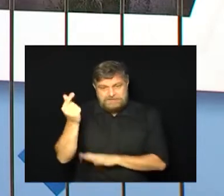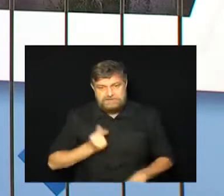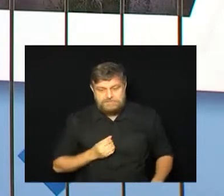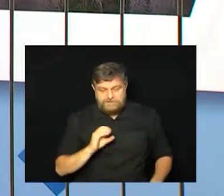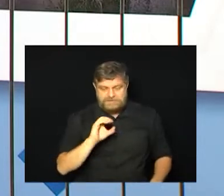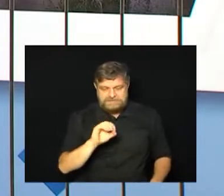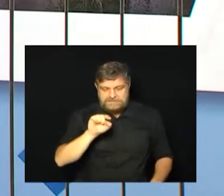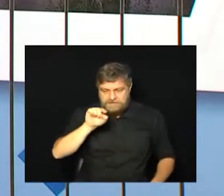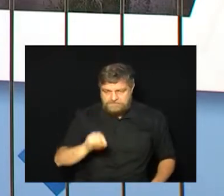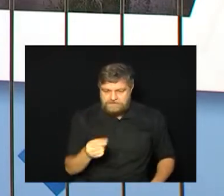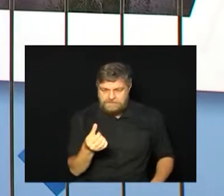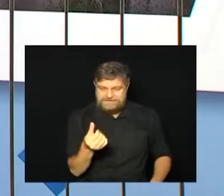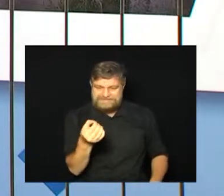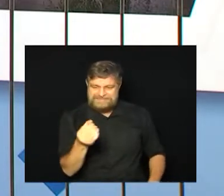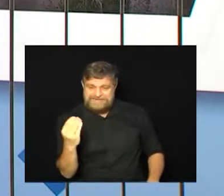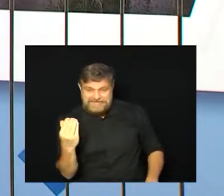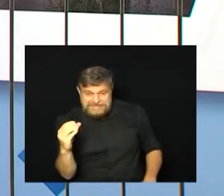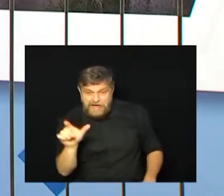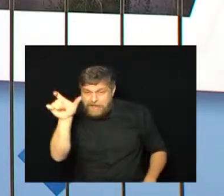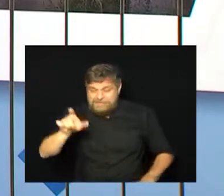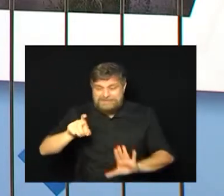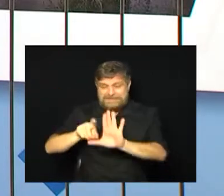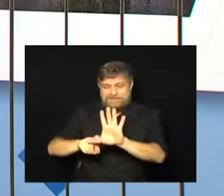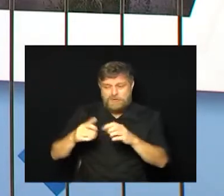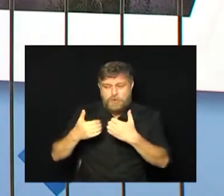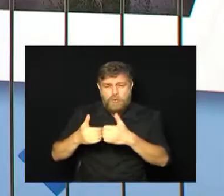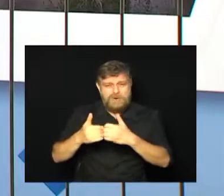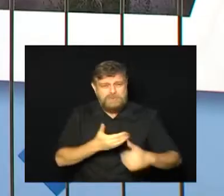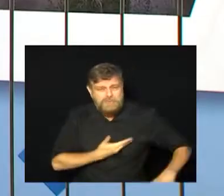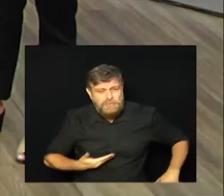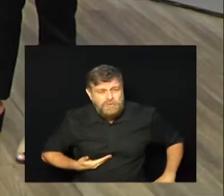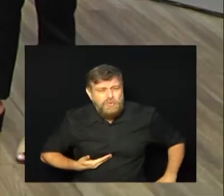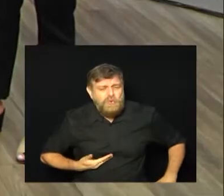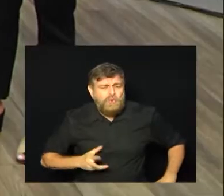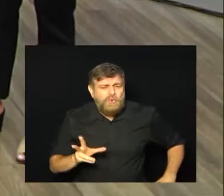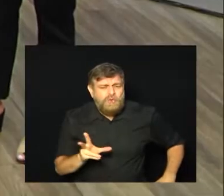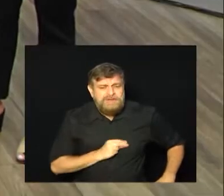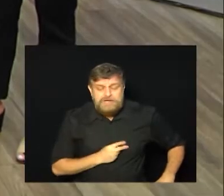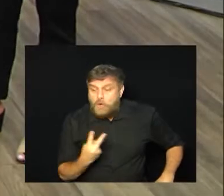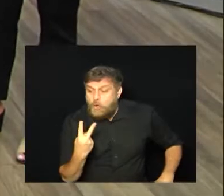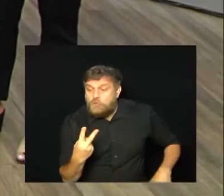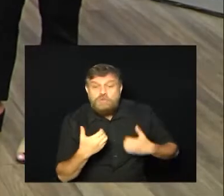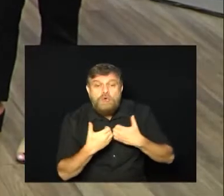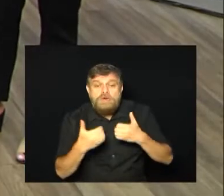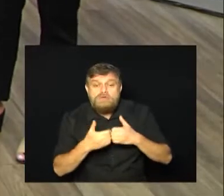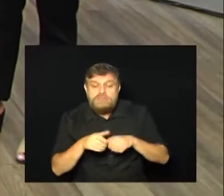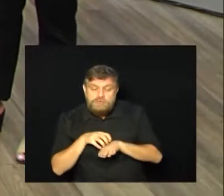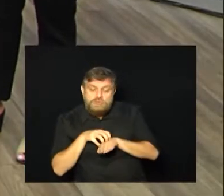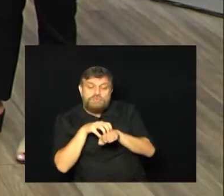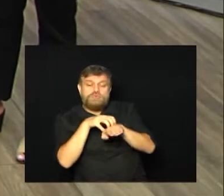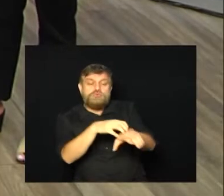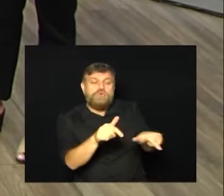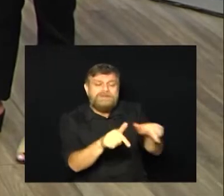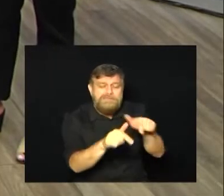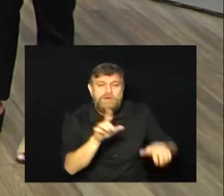centavos, mas para quem depende de ônibus, é muita coisa. Tem gente que pega aí 2 ônibus para chegar até o trabalho. Agora